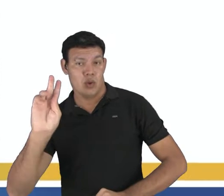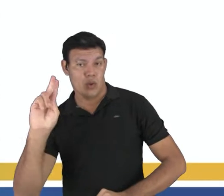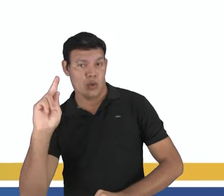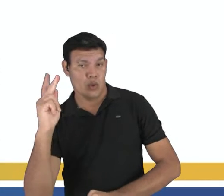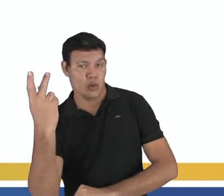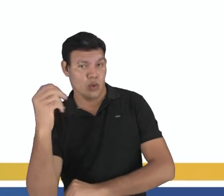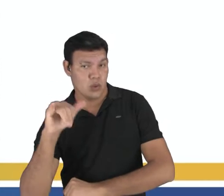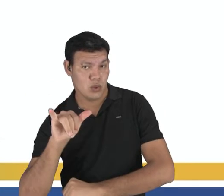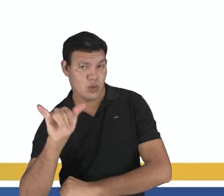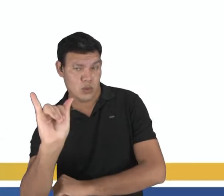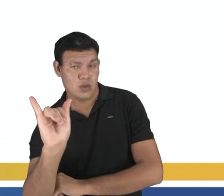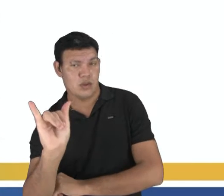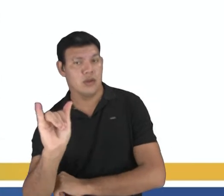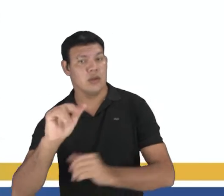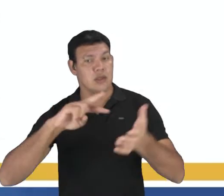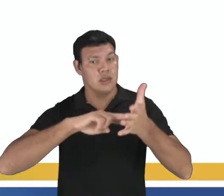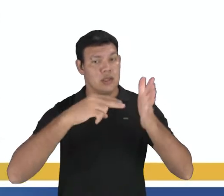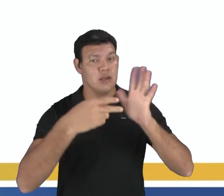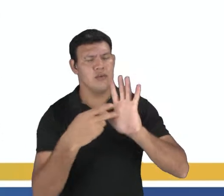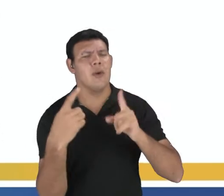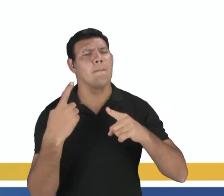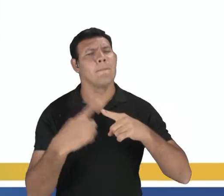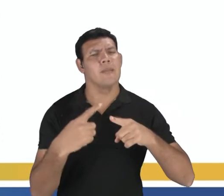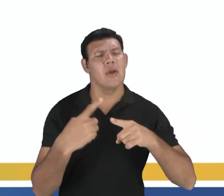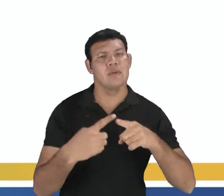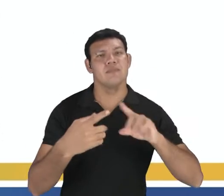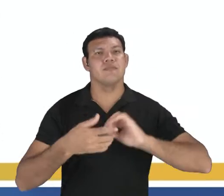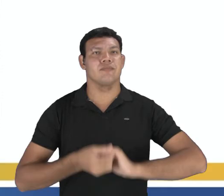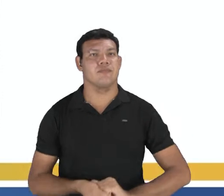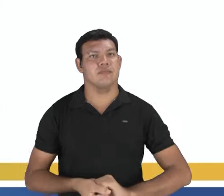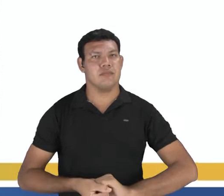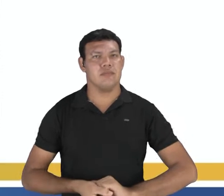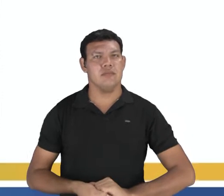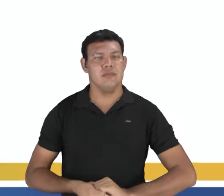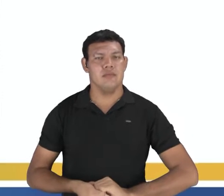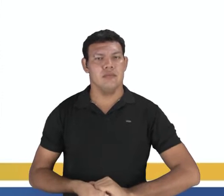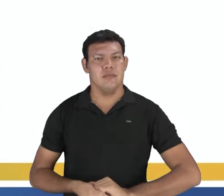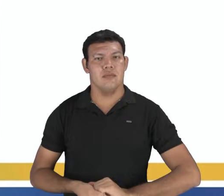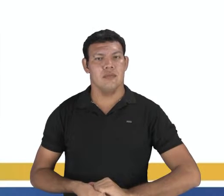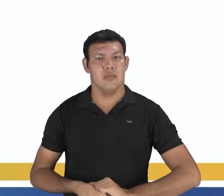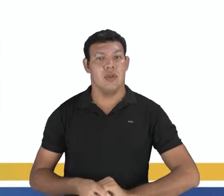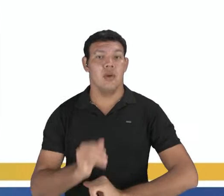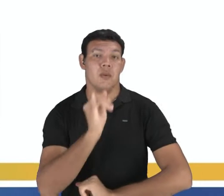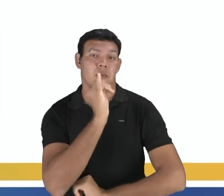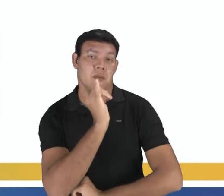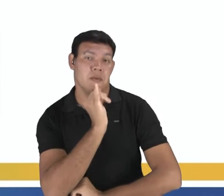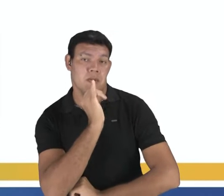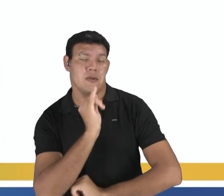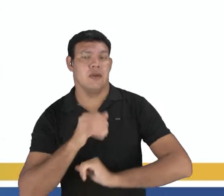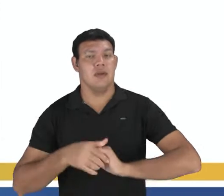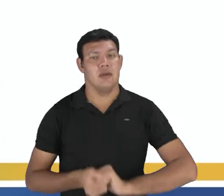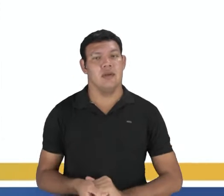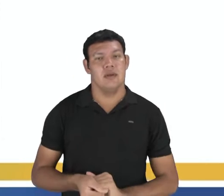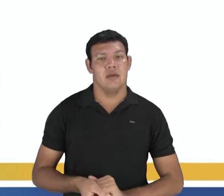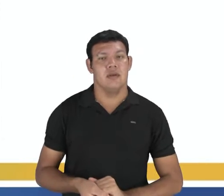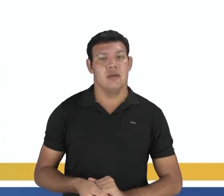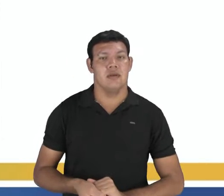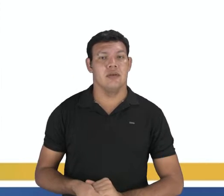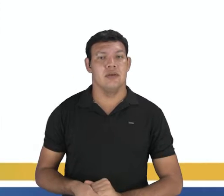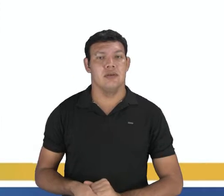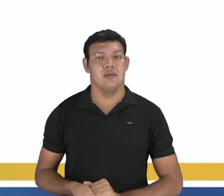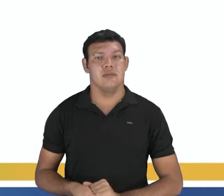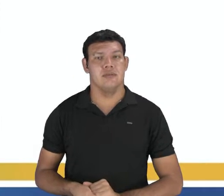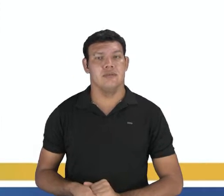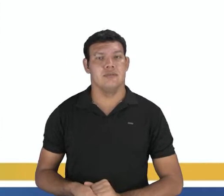significa por quê o Wilson Angry como no exemplo Diz aí ó o que você está